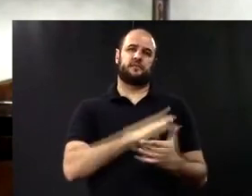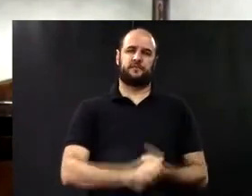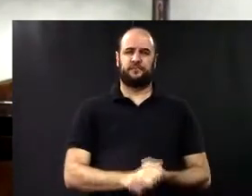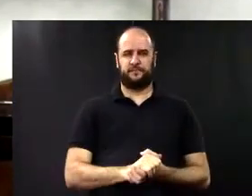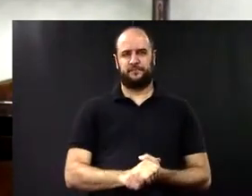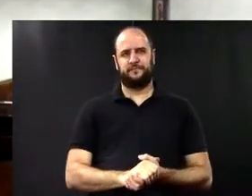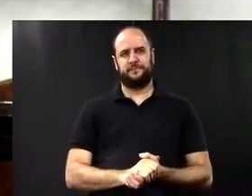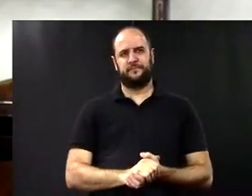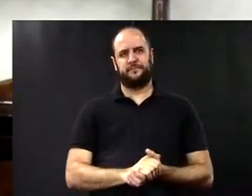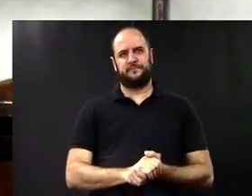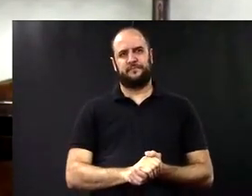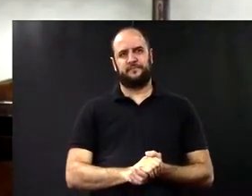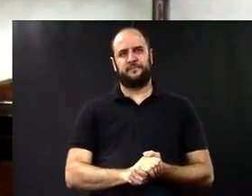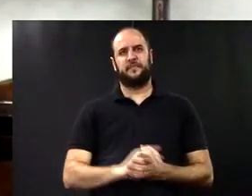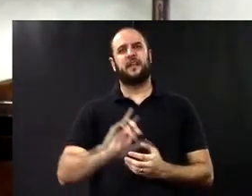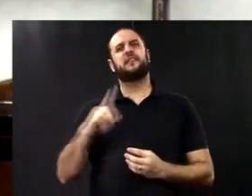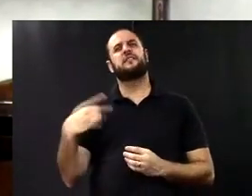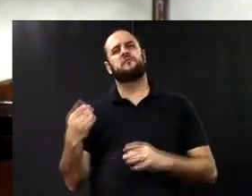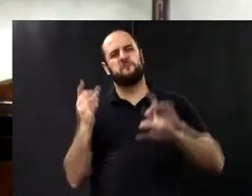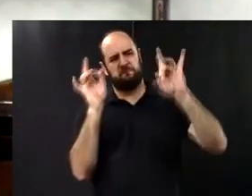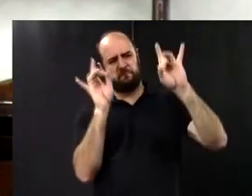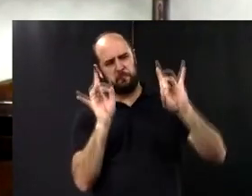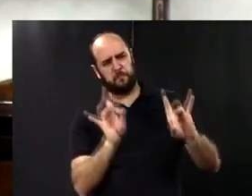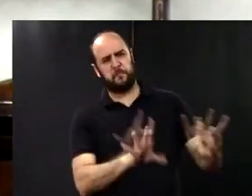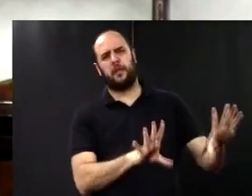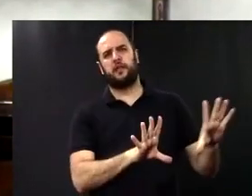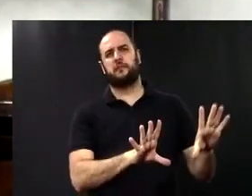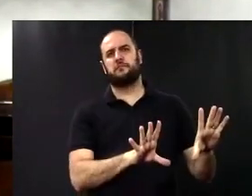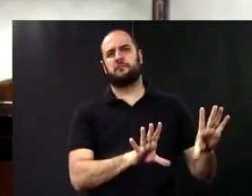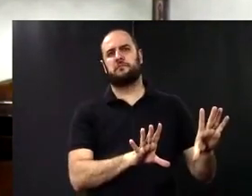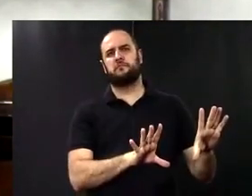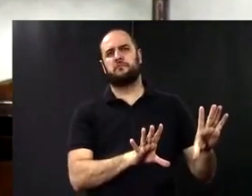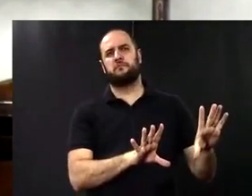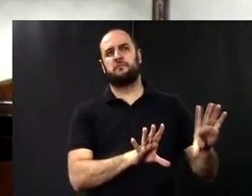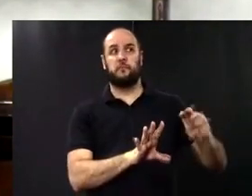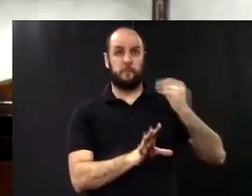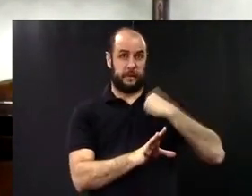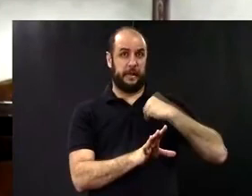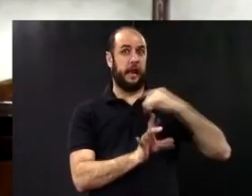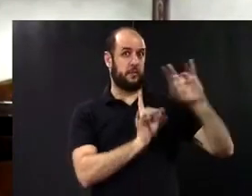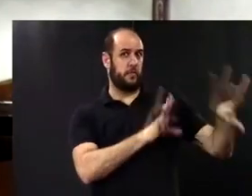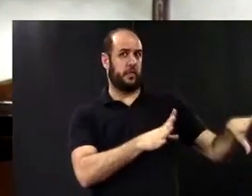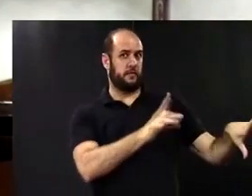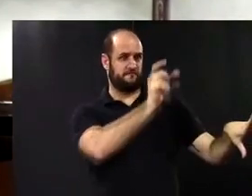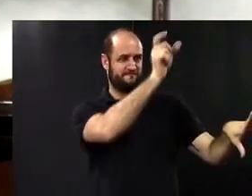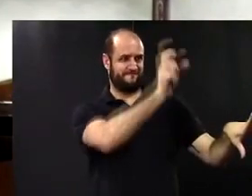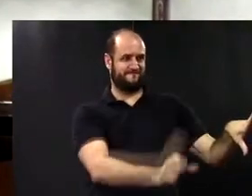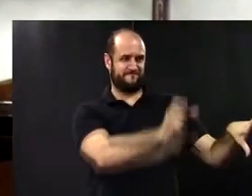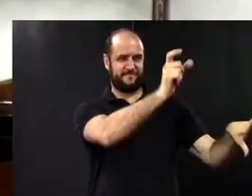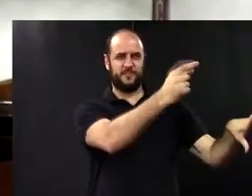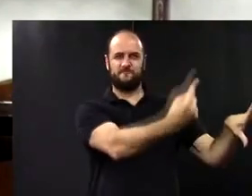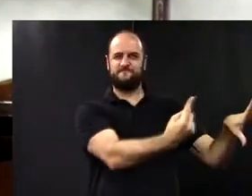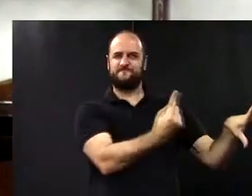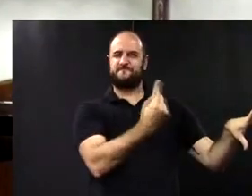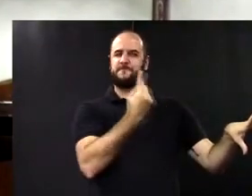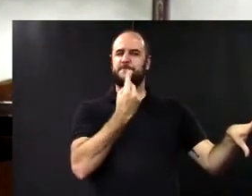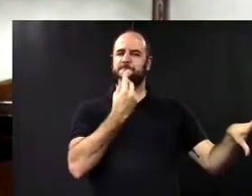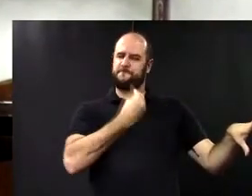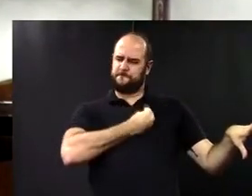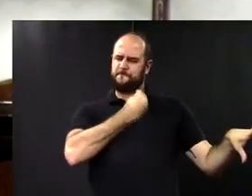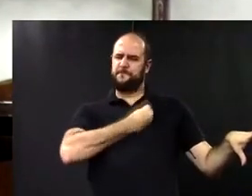para assim abandonar e também não mais cair no